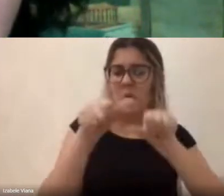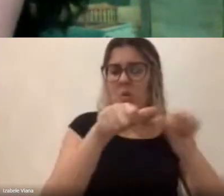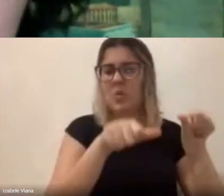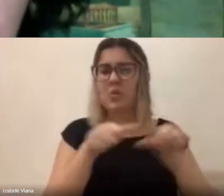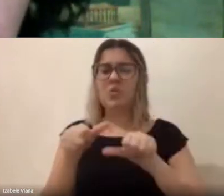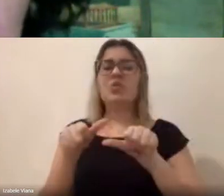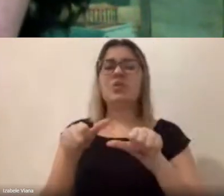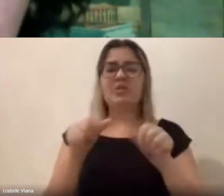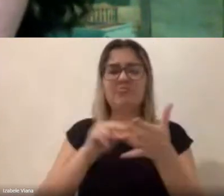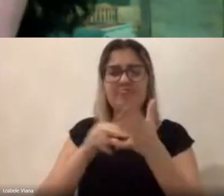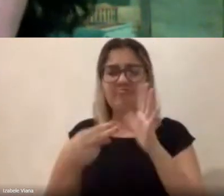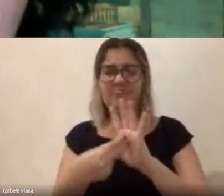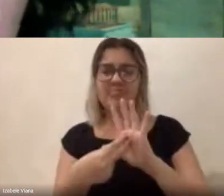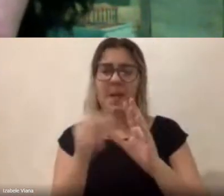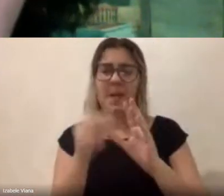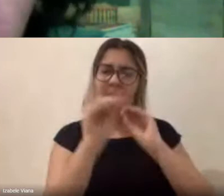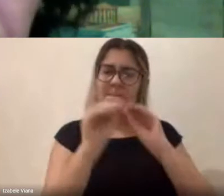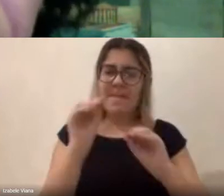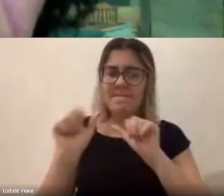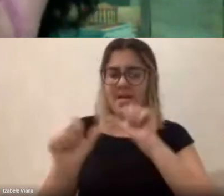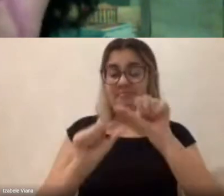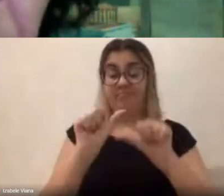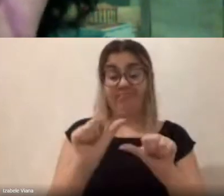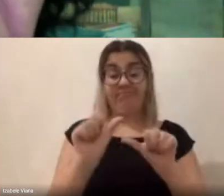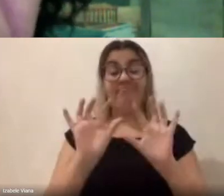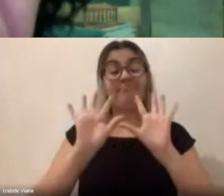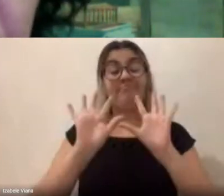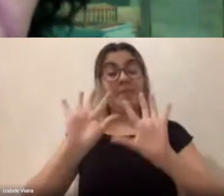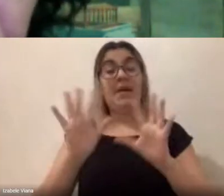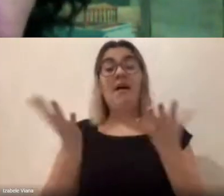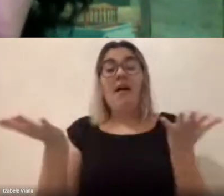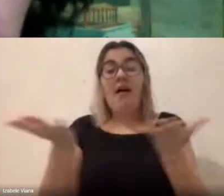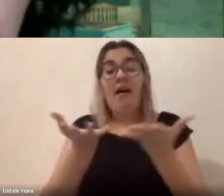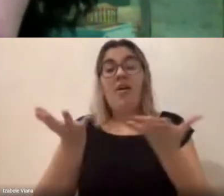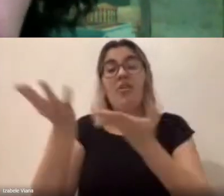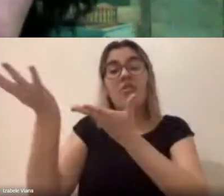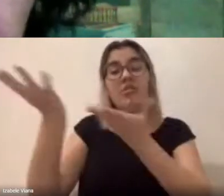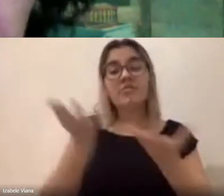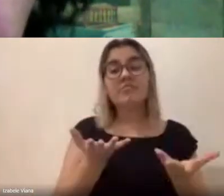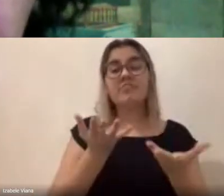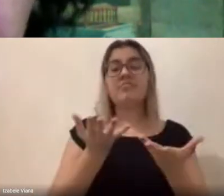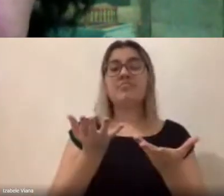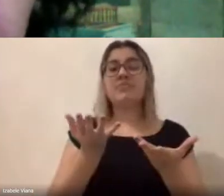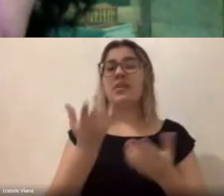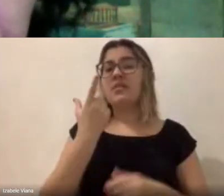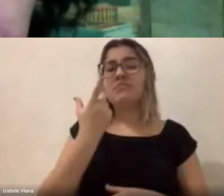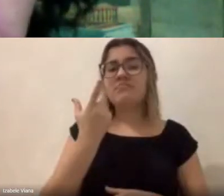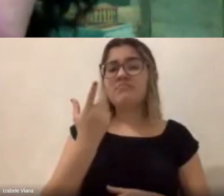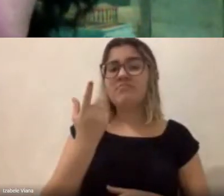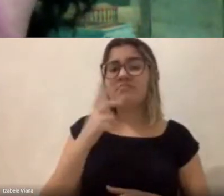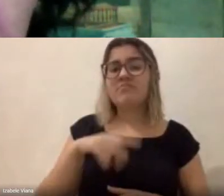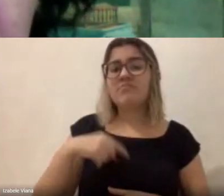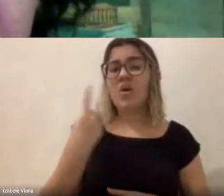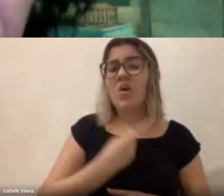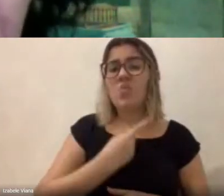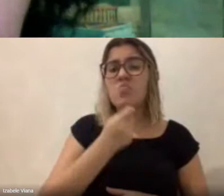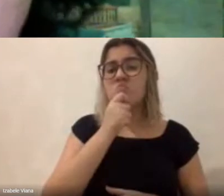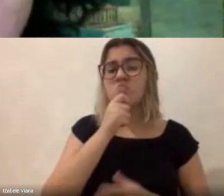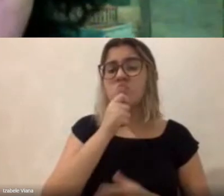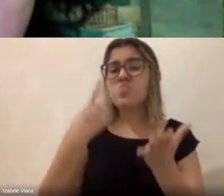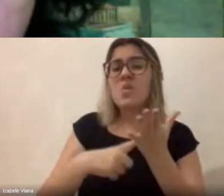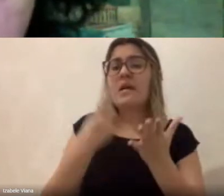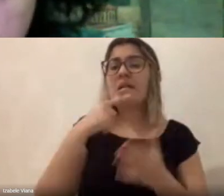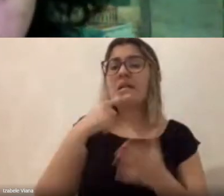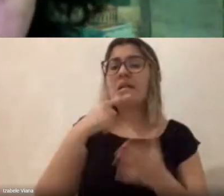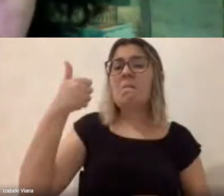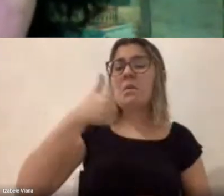Eu gostaria de passar a palavra para. Bom, a gente não definiu quem vai ser a primeira pessoa que vai falar, então eu queria saber quem gostaria de